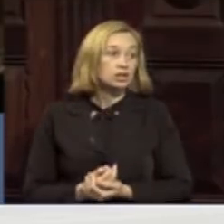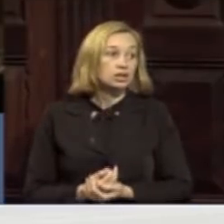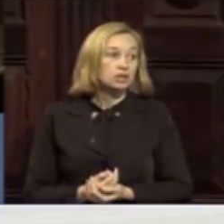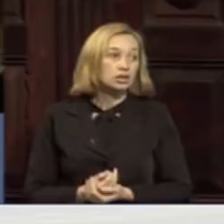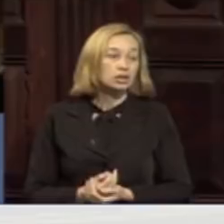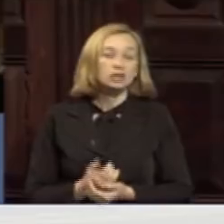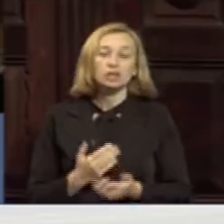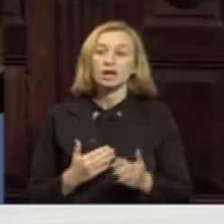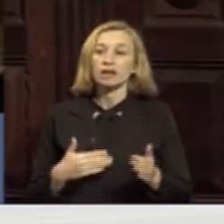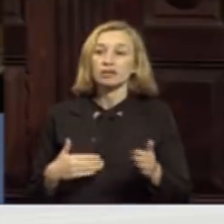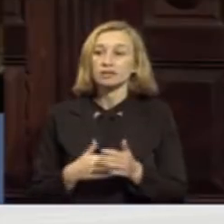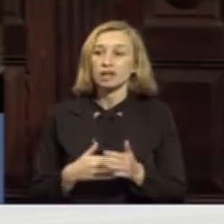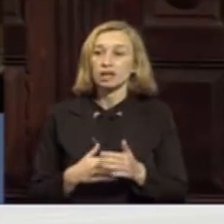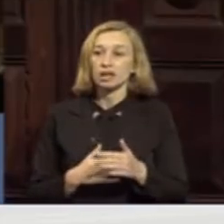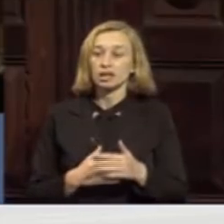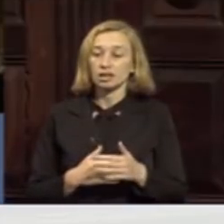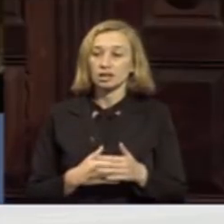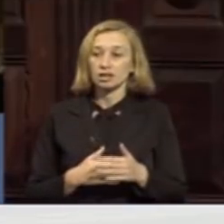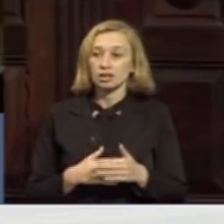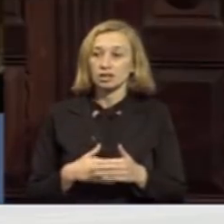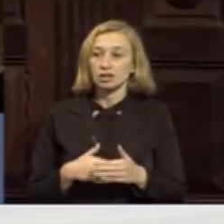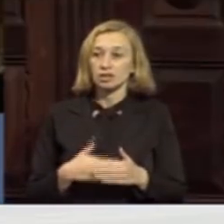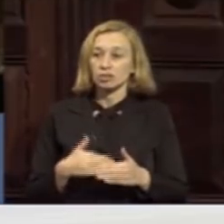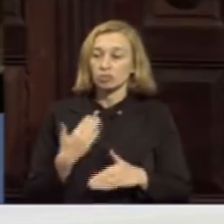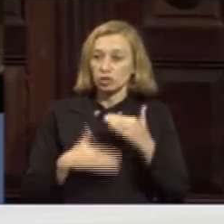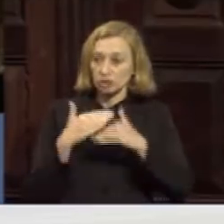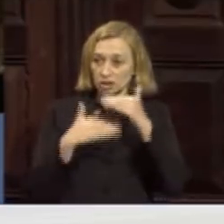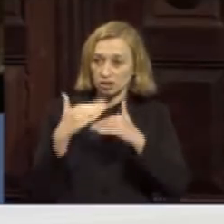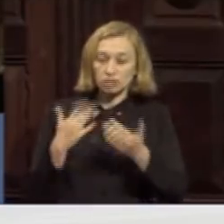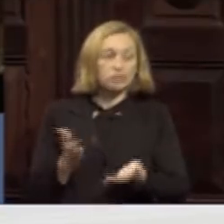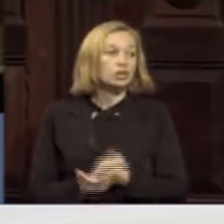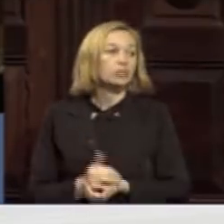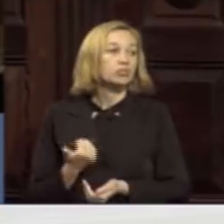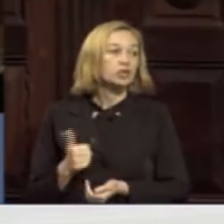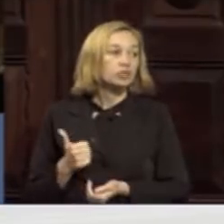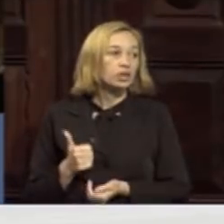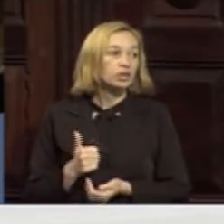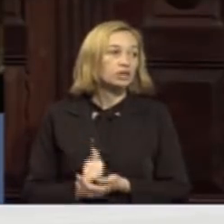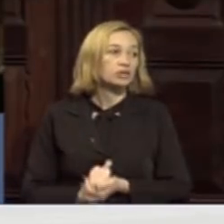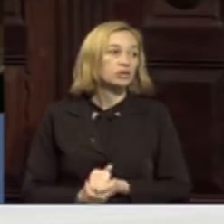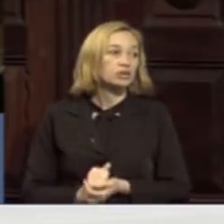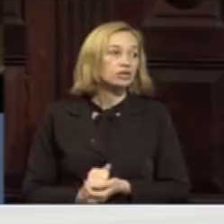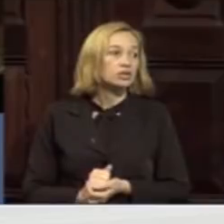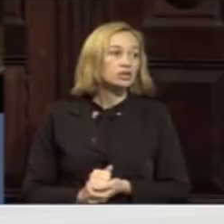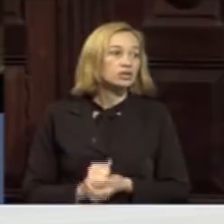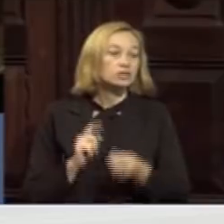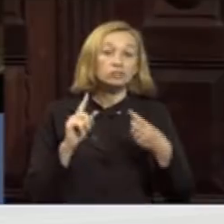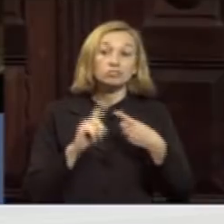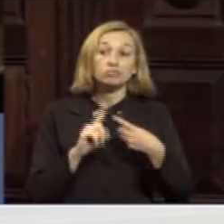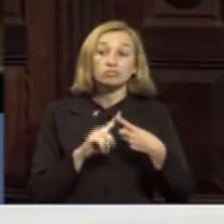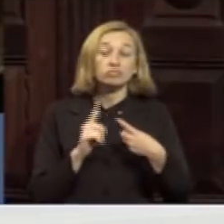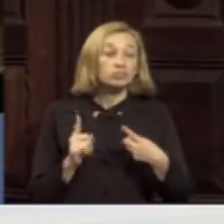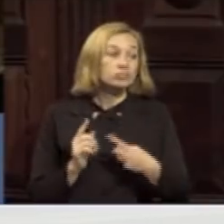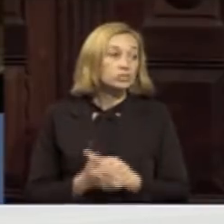conclusão desse processo, se for esta a direção a ser tomada. A primeira questão diz respeito à cessão